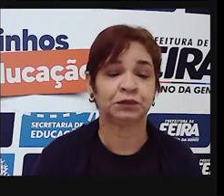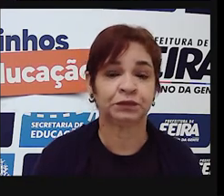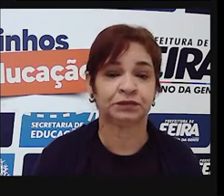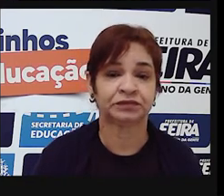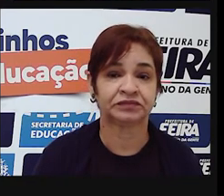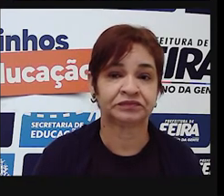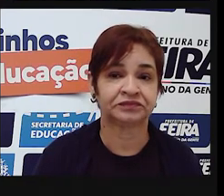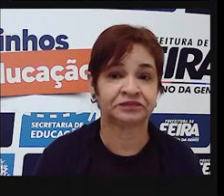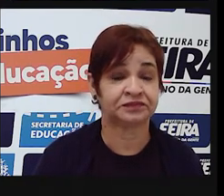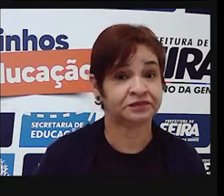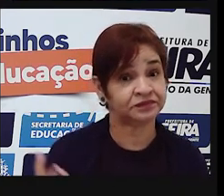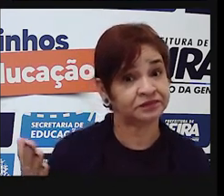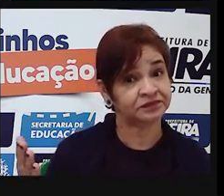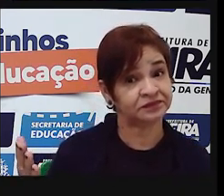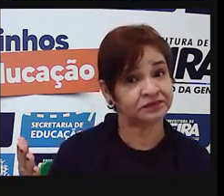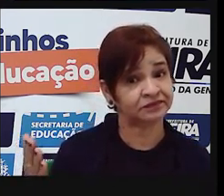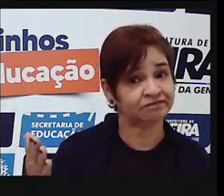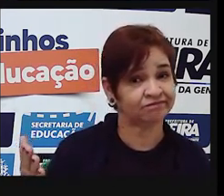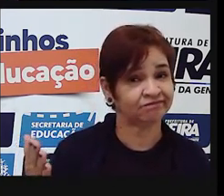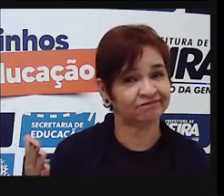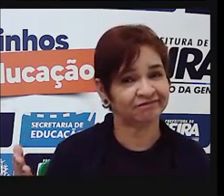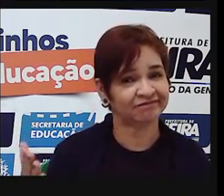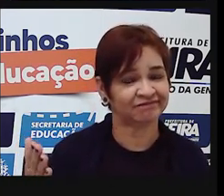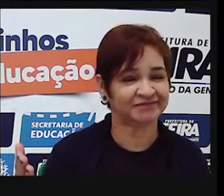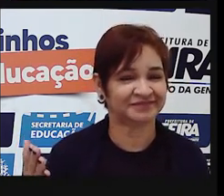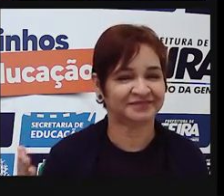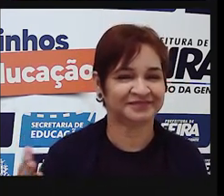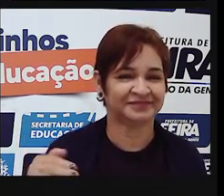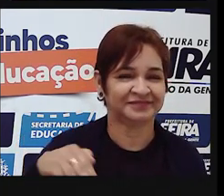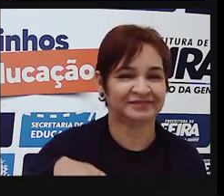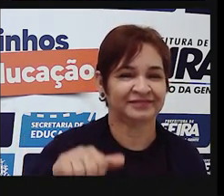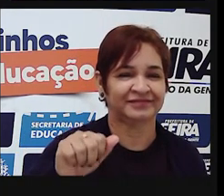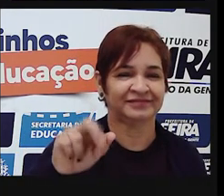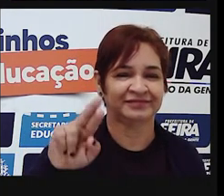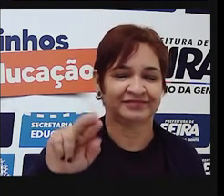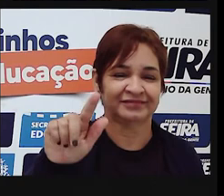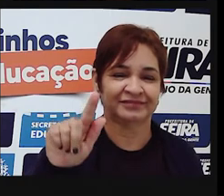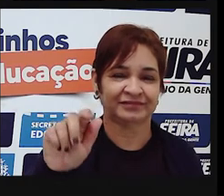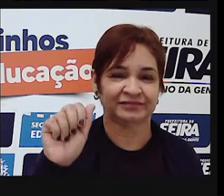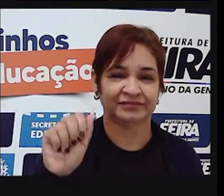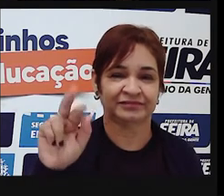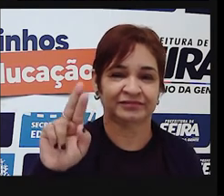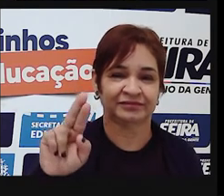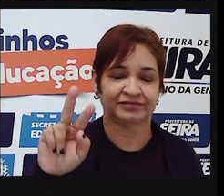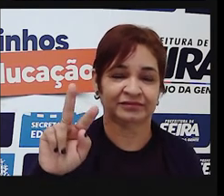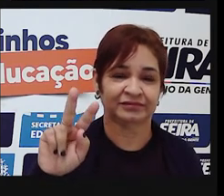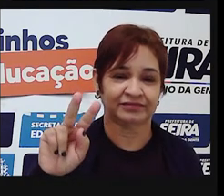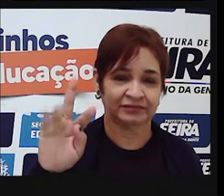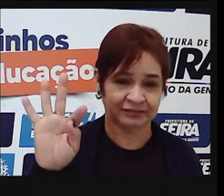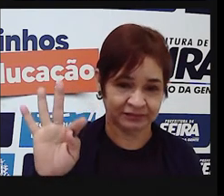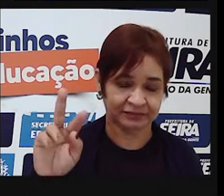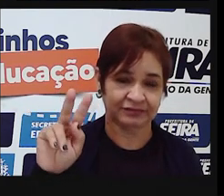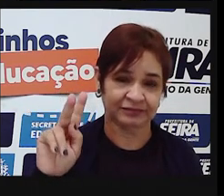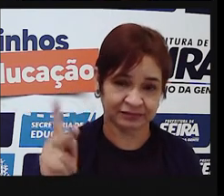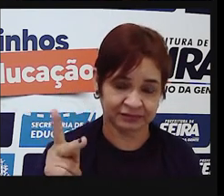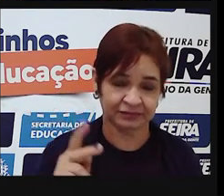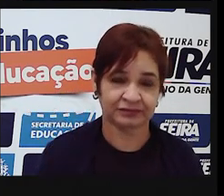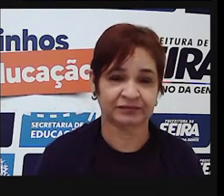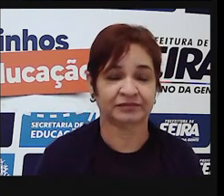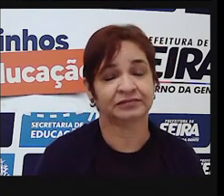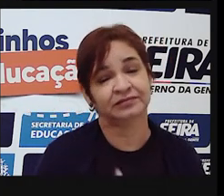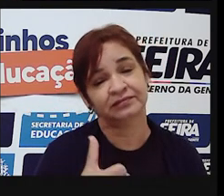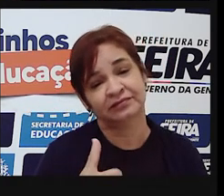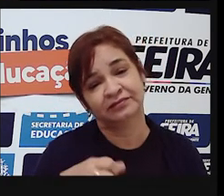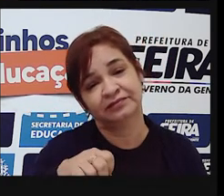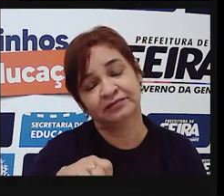Olha ela aí, Margarete Menezes. Nascida em 1962, em